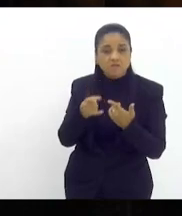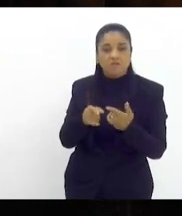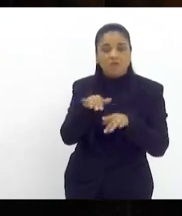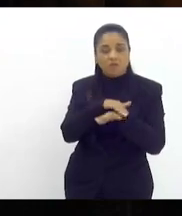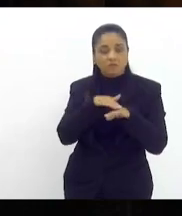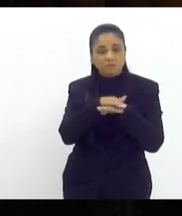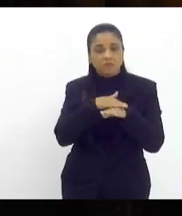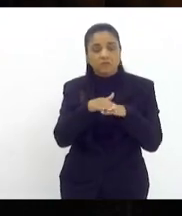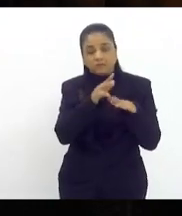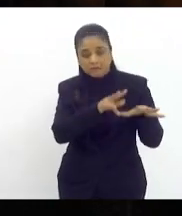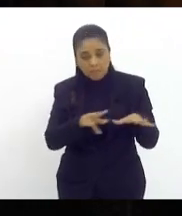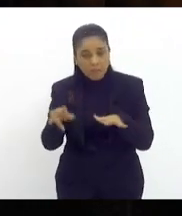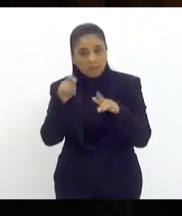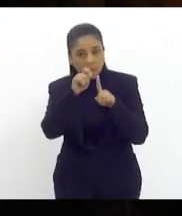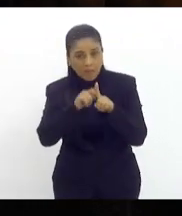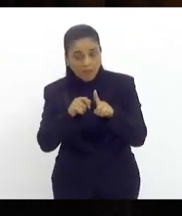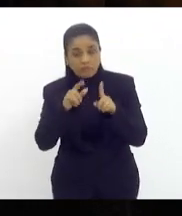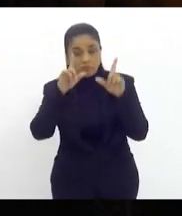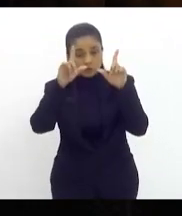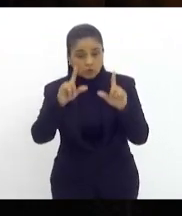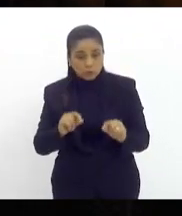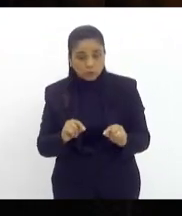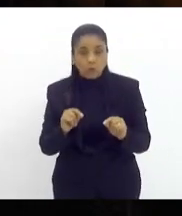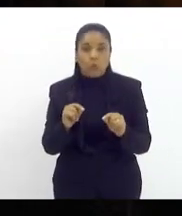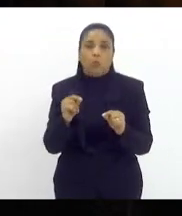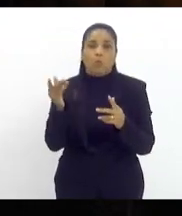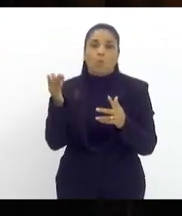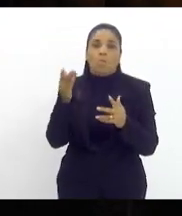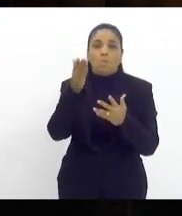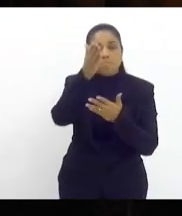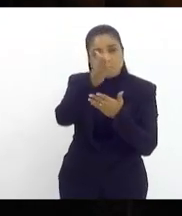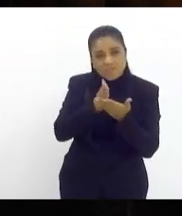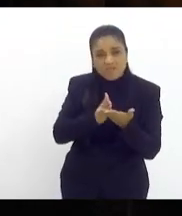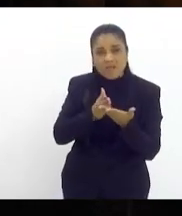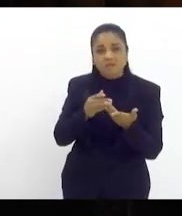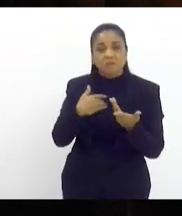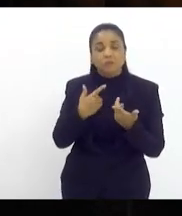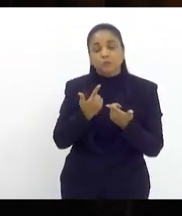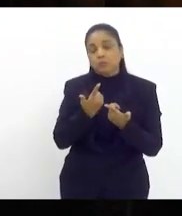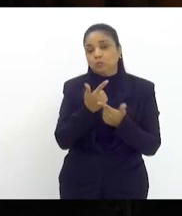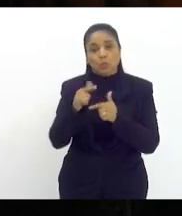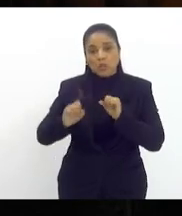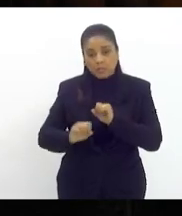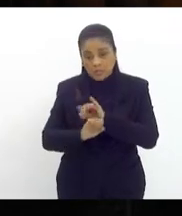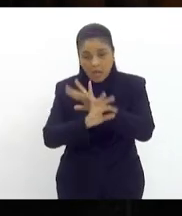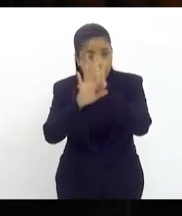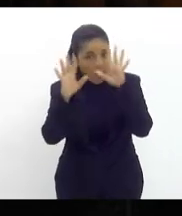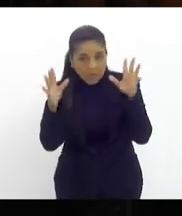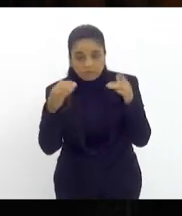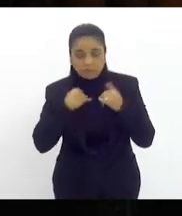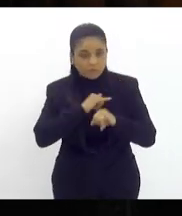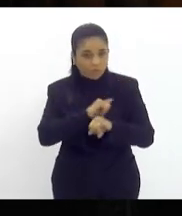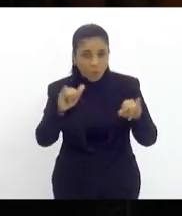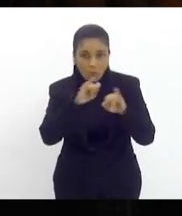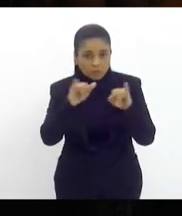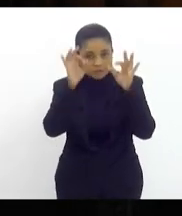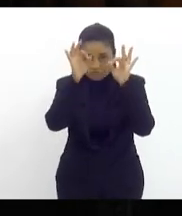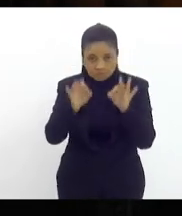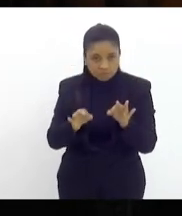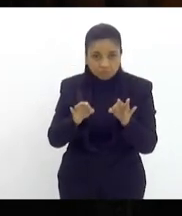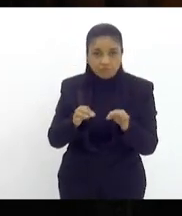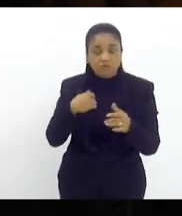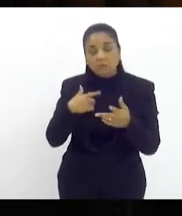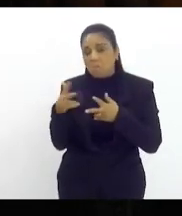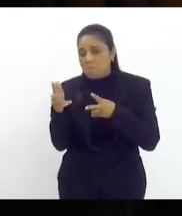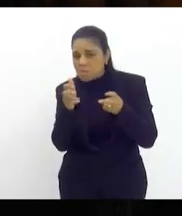eu vejo que esse número caiu ao menos pela metade mas como não tem transparência e não tem nenhum tipo de informativo correto a gente fica